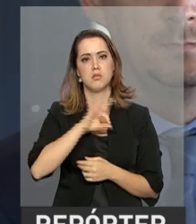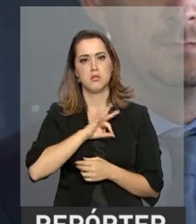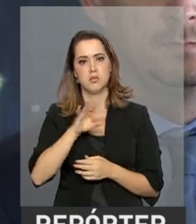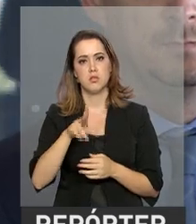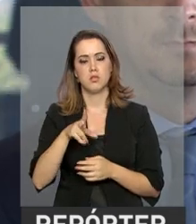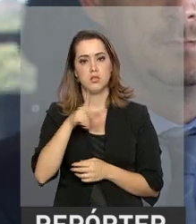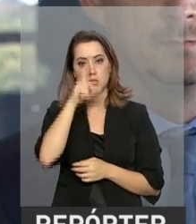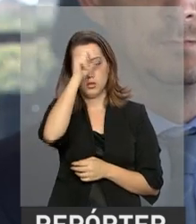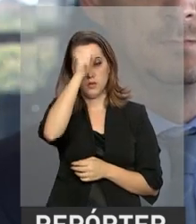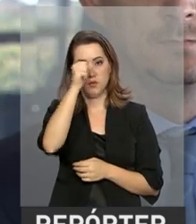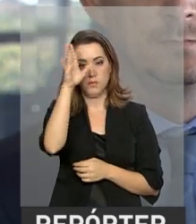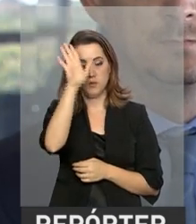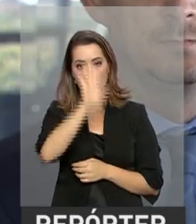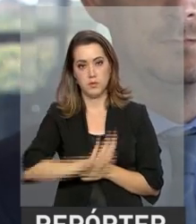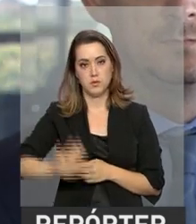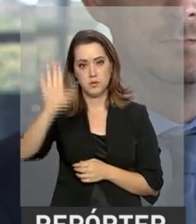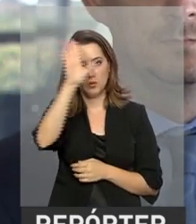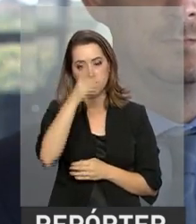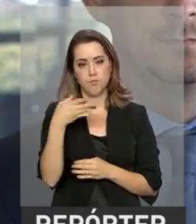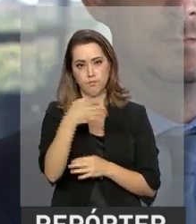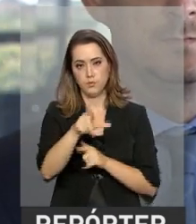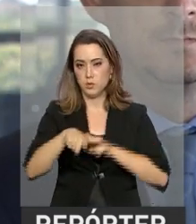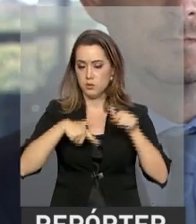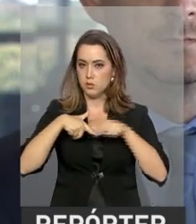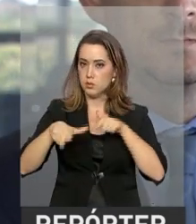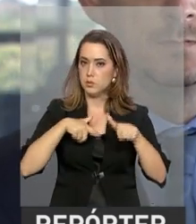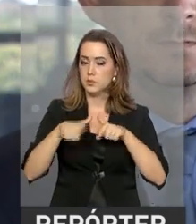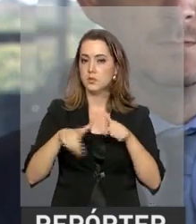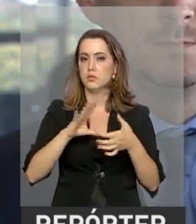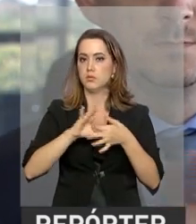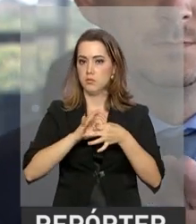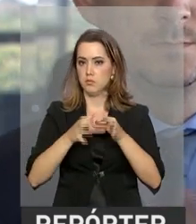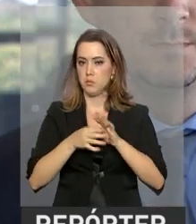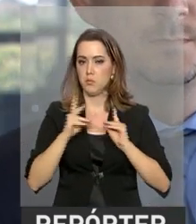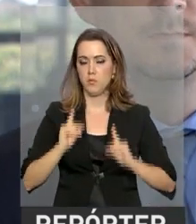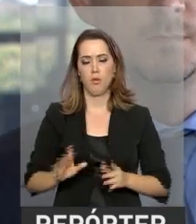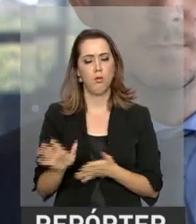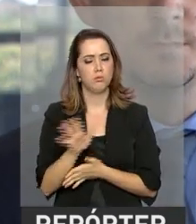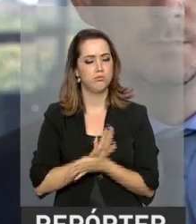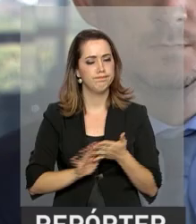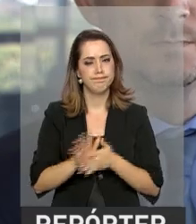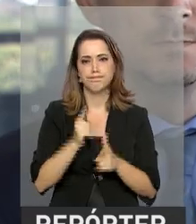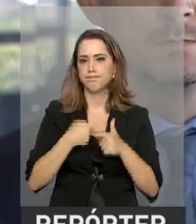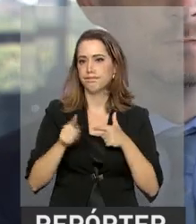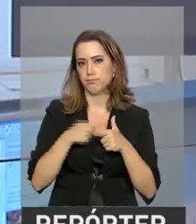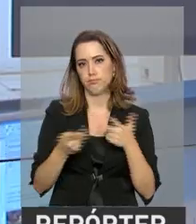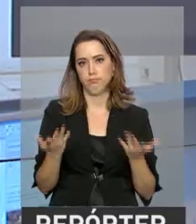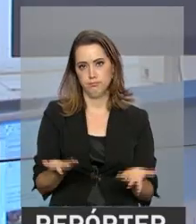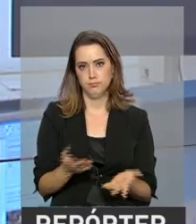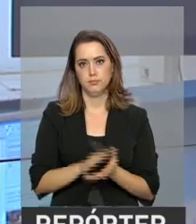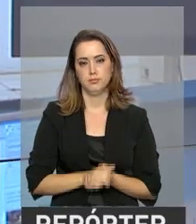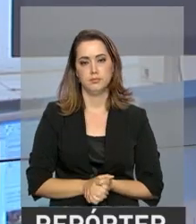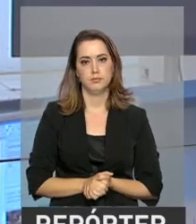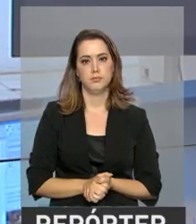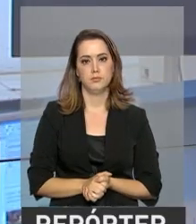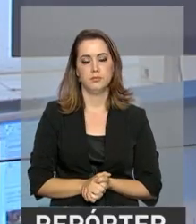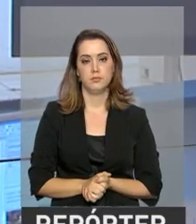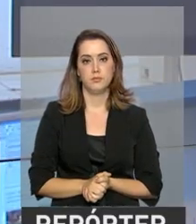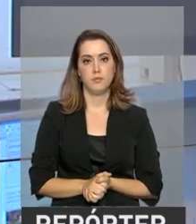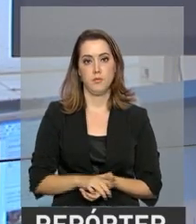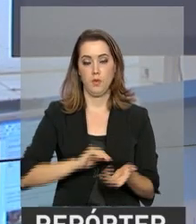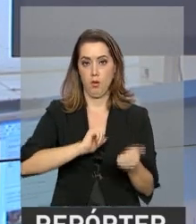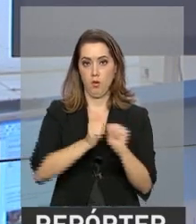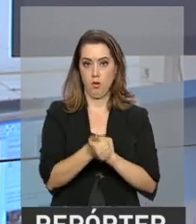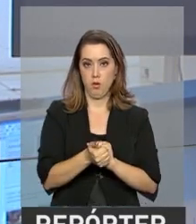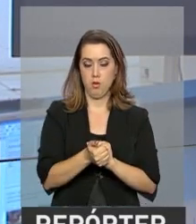Força Nacional para a operação dos Jogos Paralímpicos, sem nenhum prejuízo à segurança. E